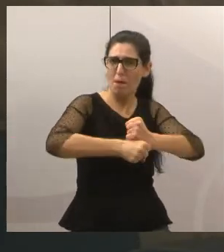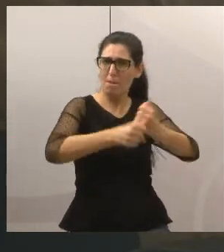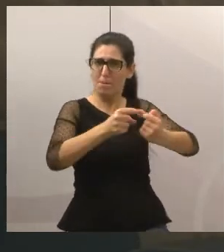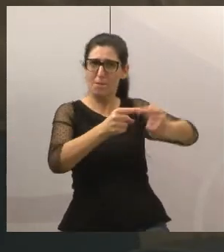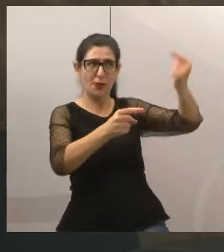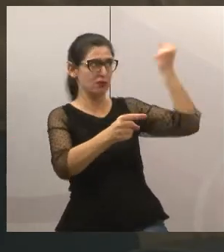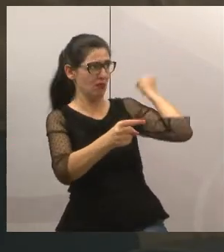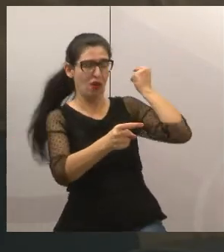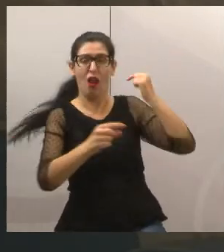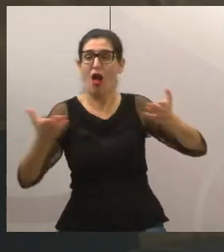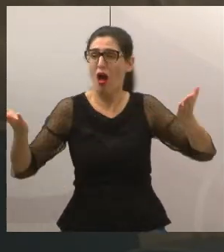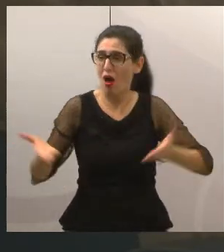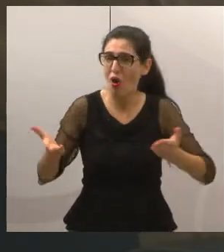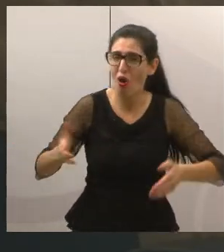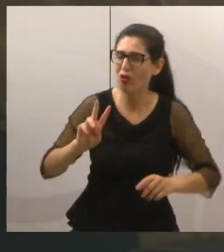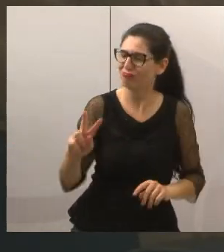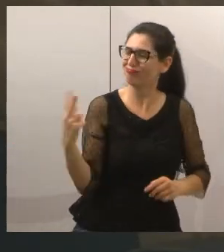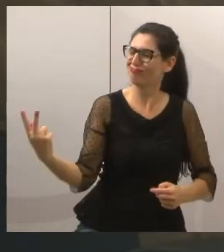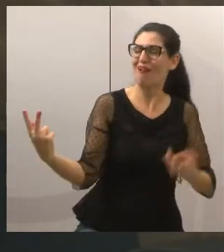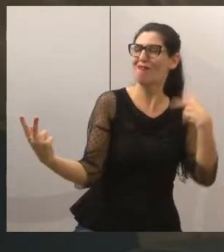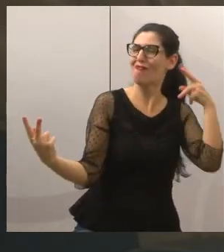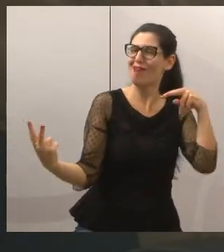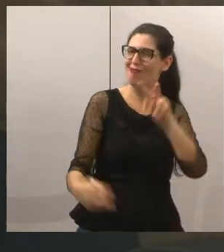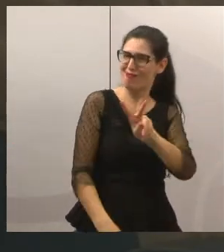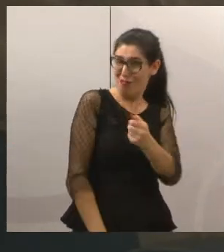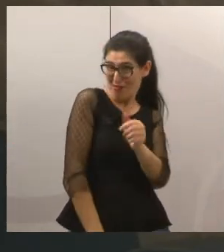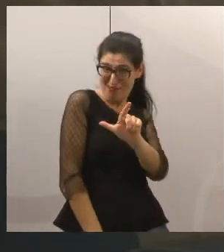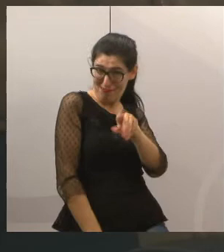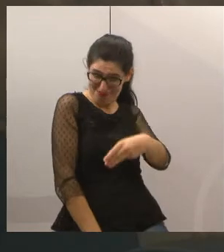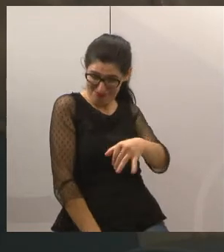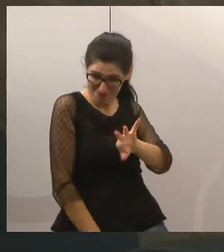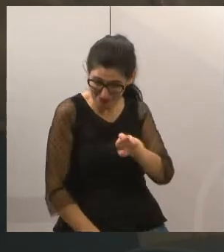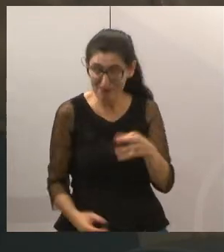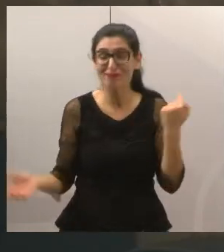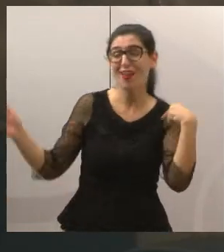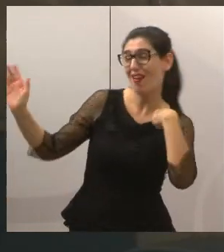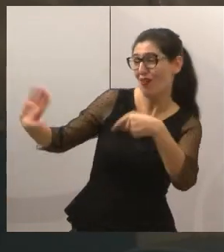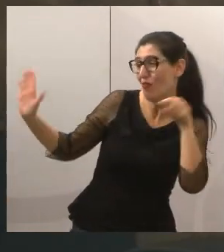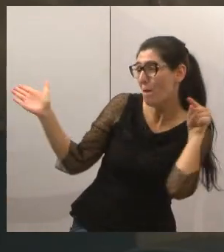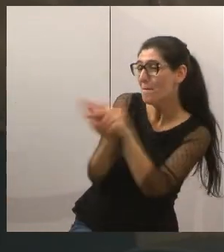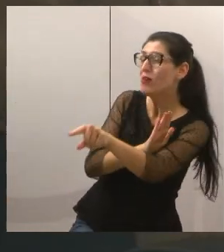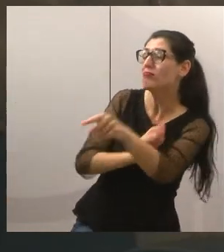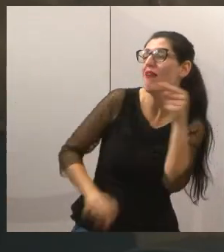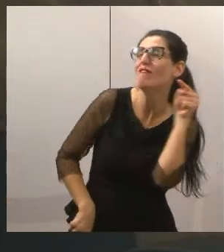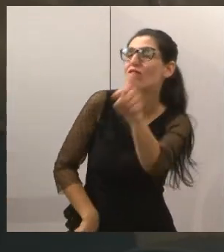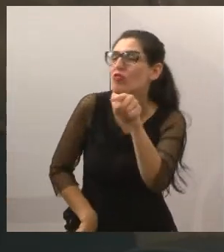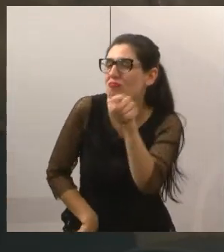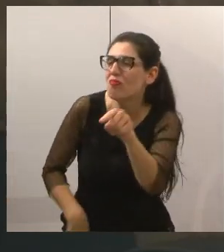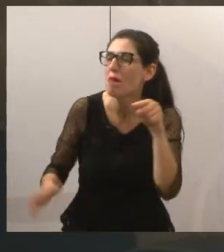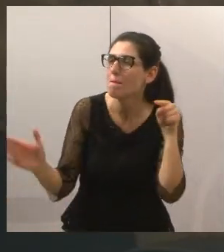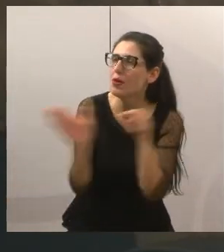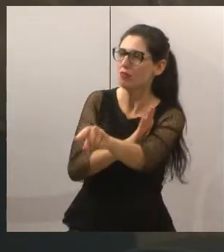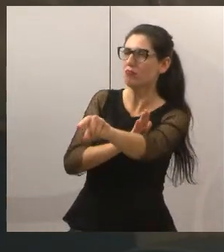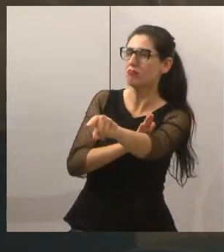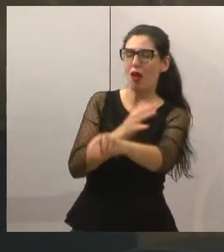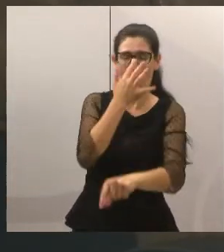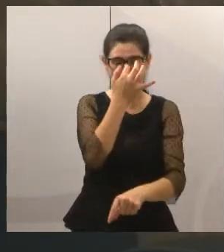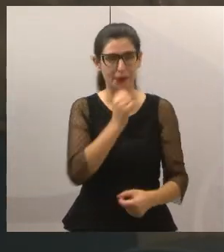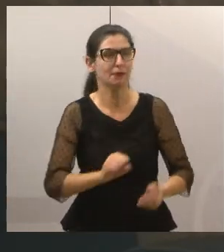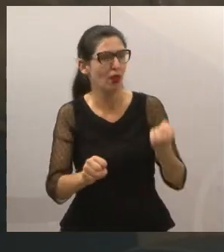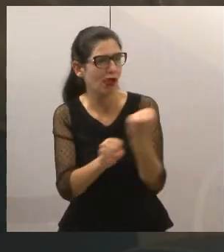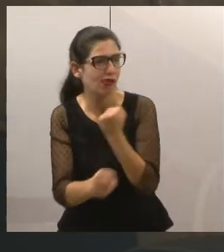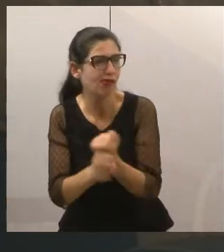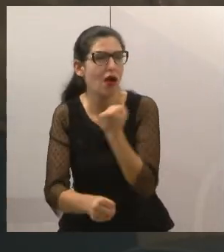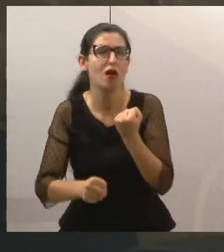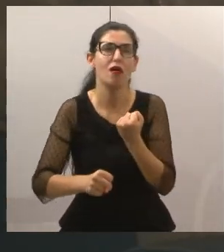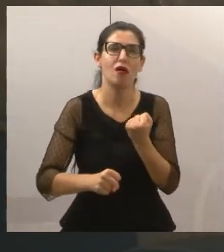fazer o contrário do Valmir aqui, eu vou indagar você, primeiro nesse aspecto de infraestrutura, depois eu